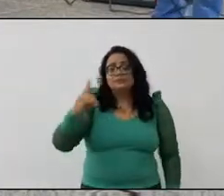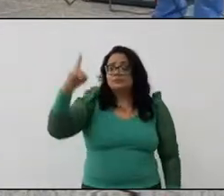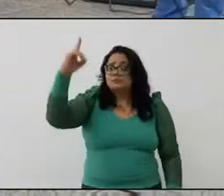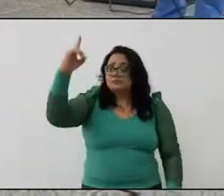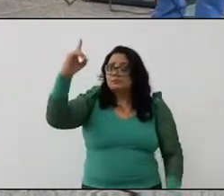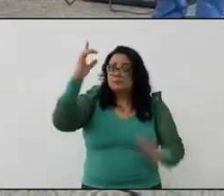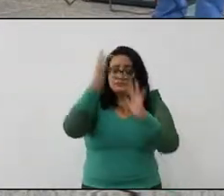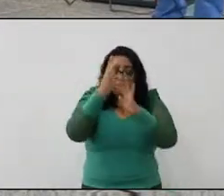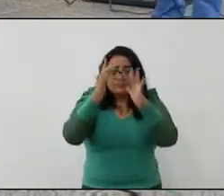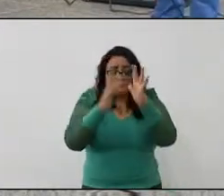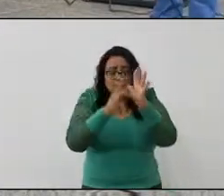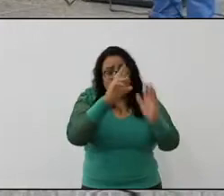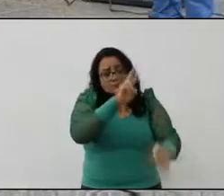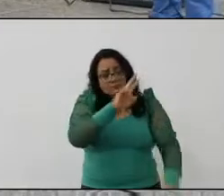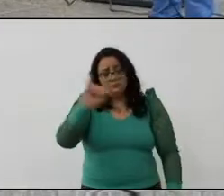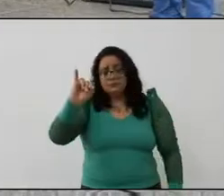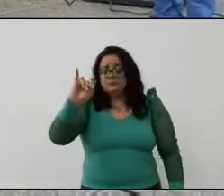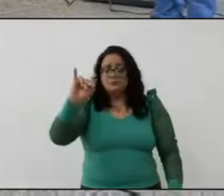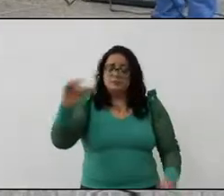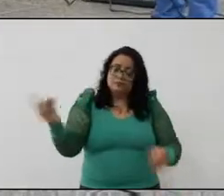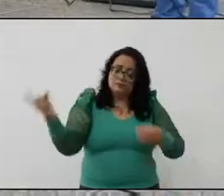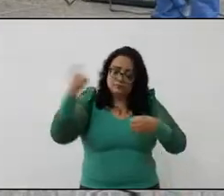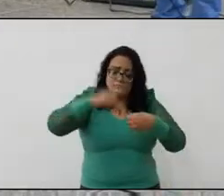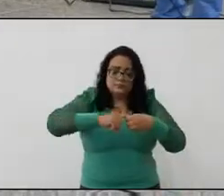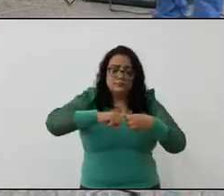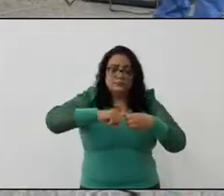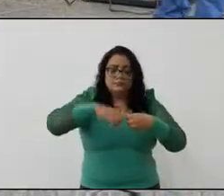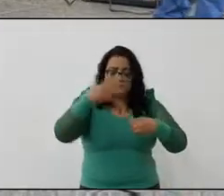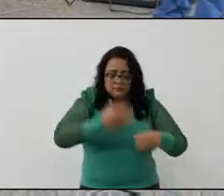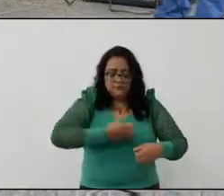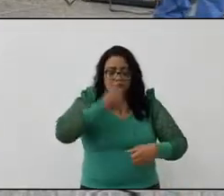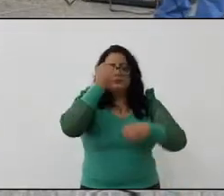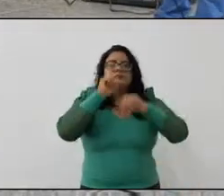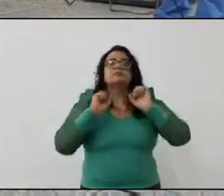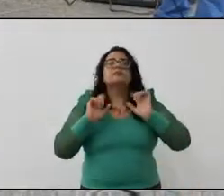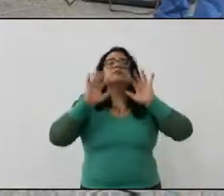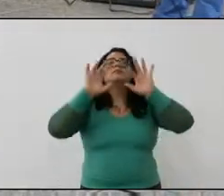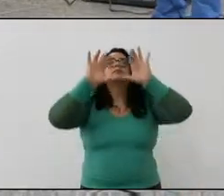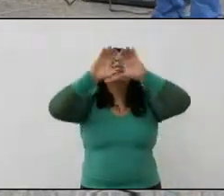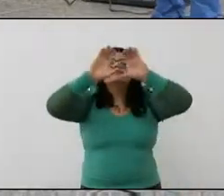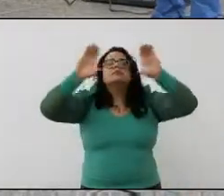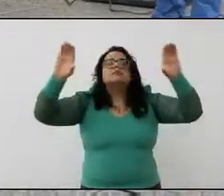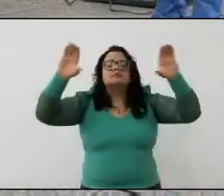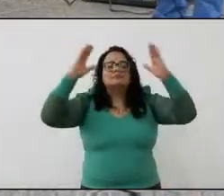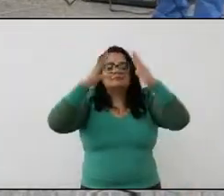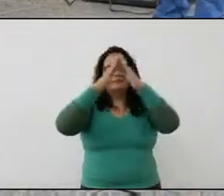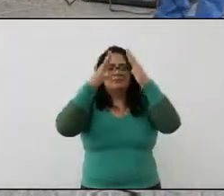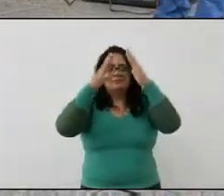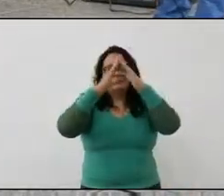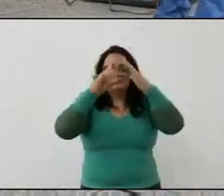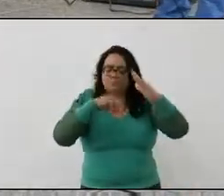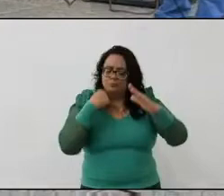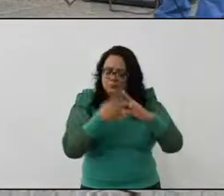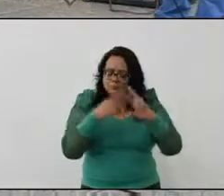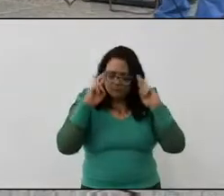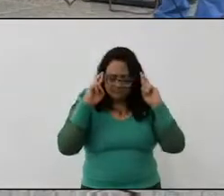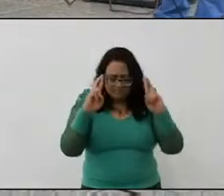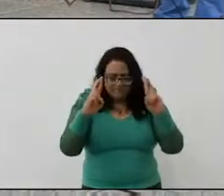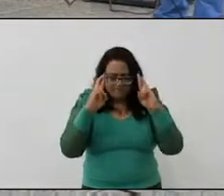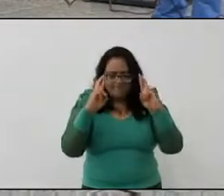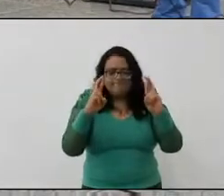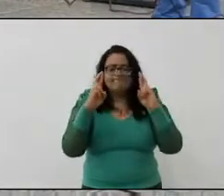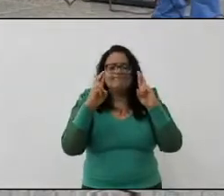voltar para nos levar para a sua glória. É nesta esperança que nós estamos firmados, meu